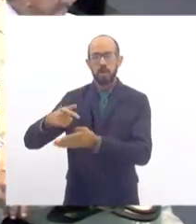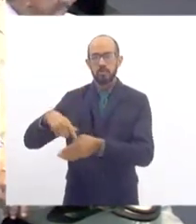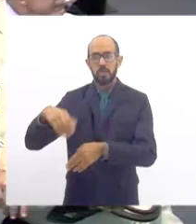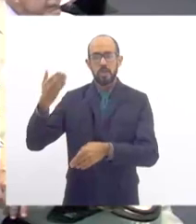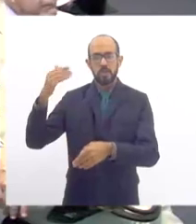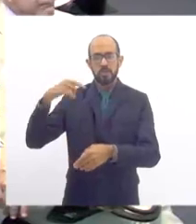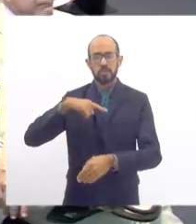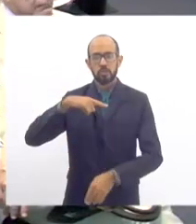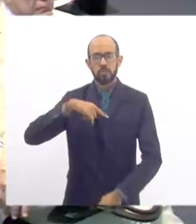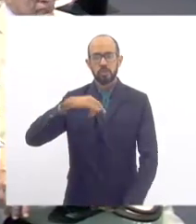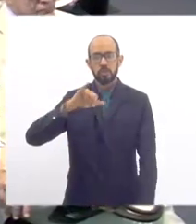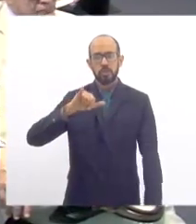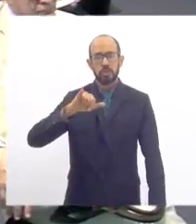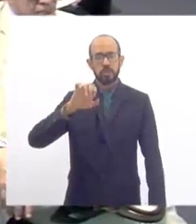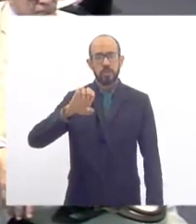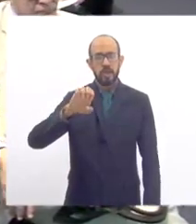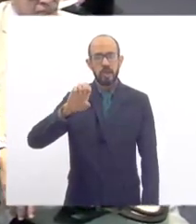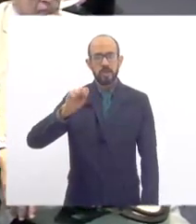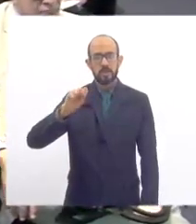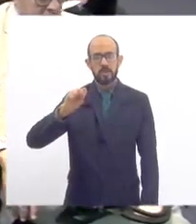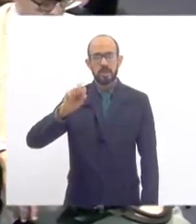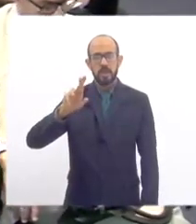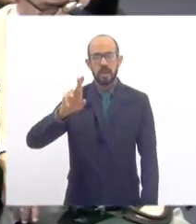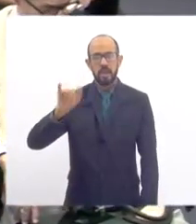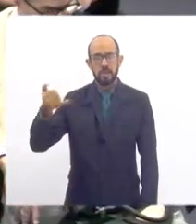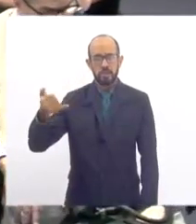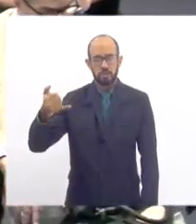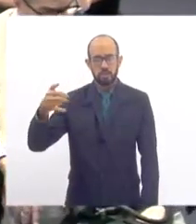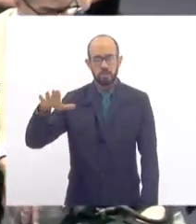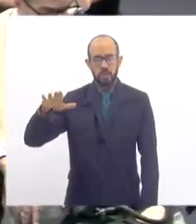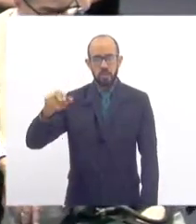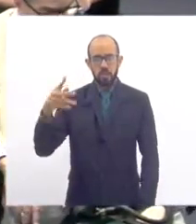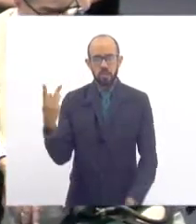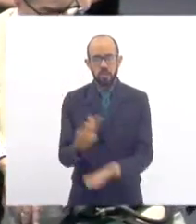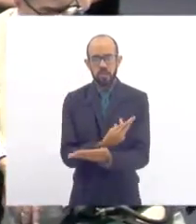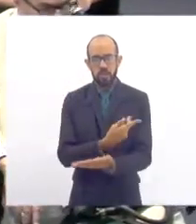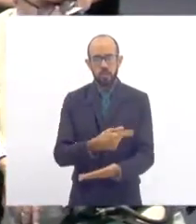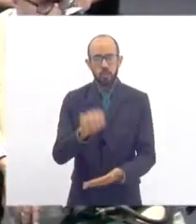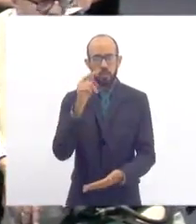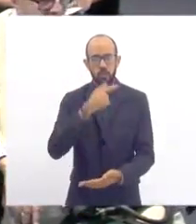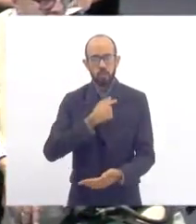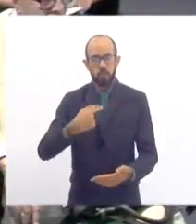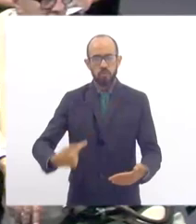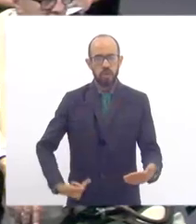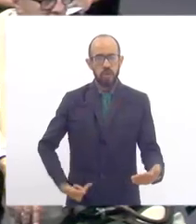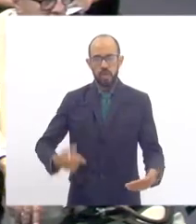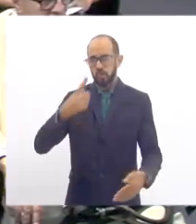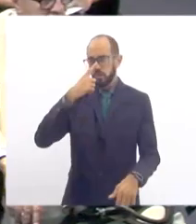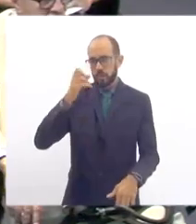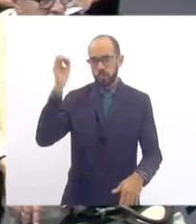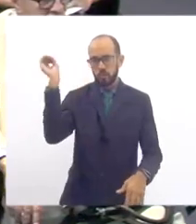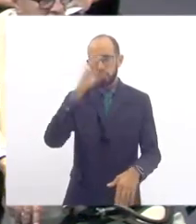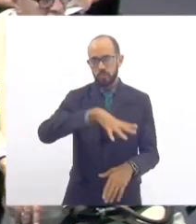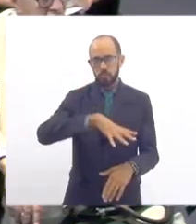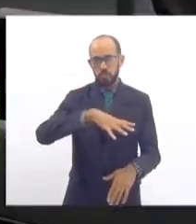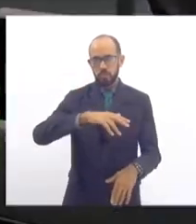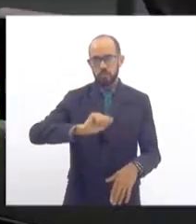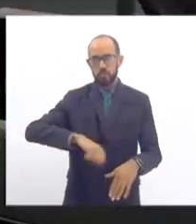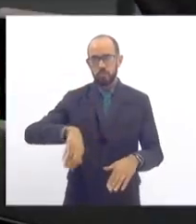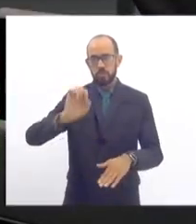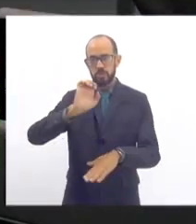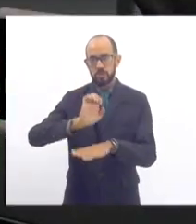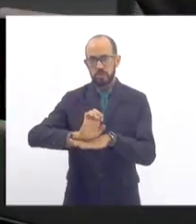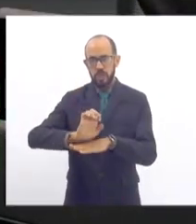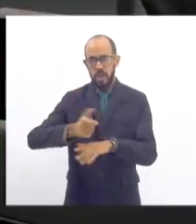de referência para o funcionário público. Teve um governador que jogou no lixo. Então, o Estado deve a nós o plano